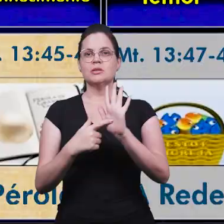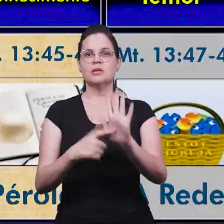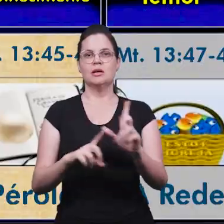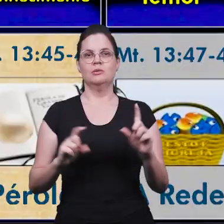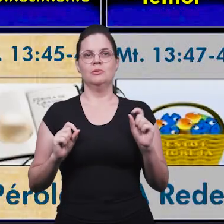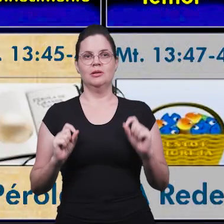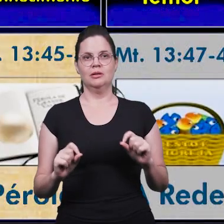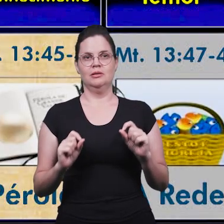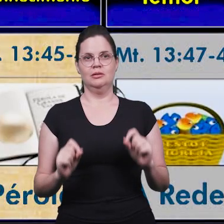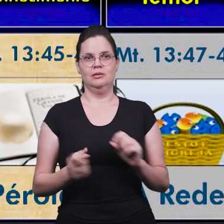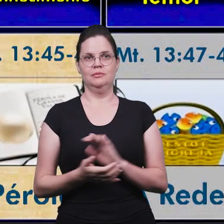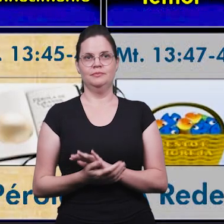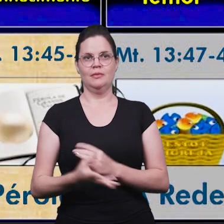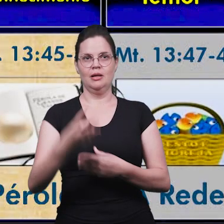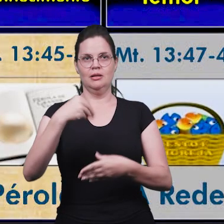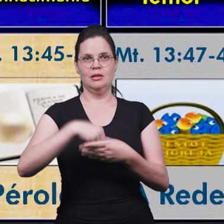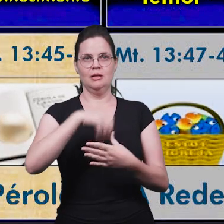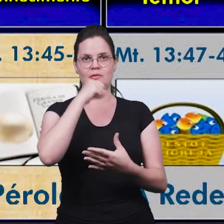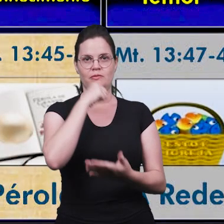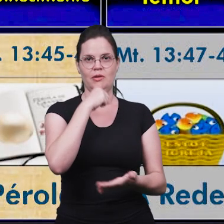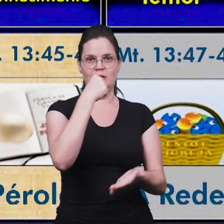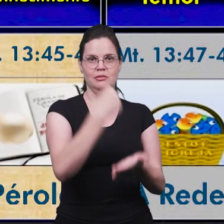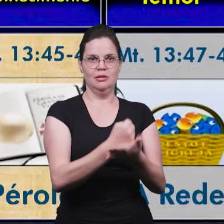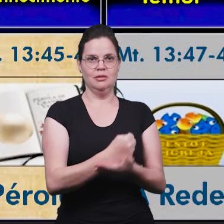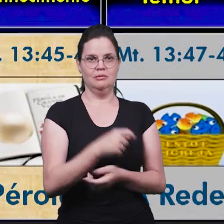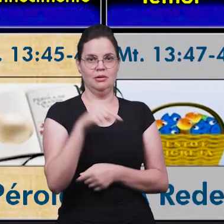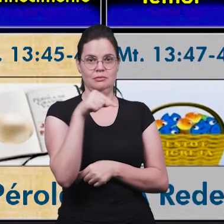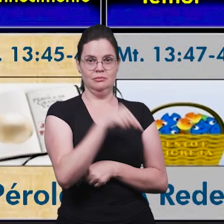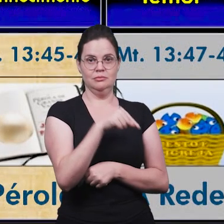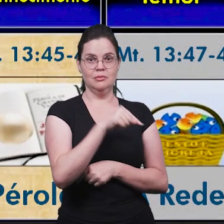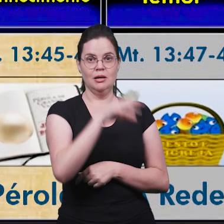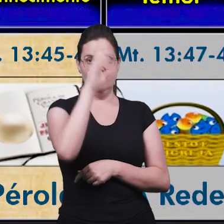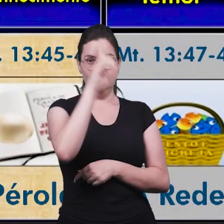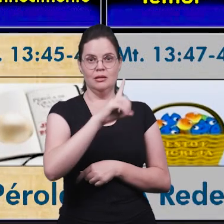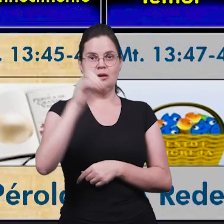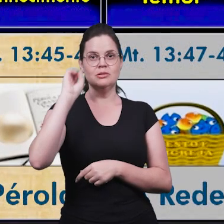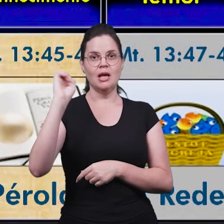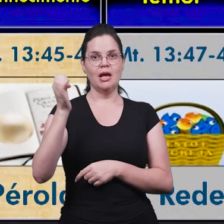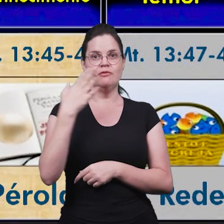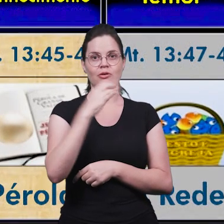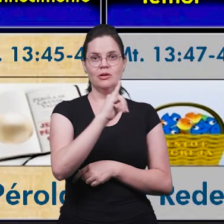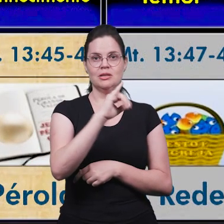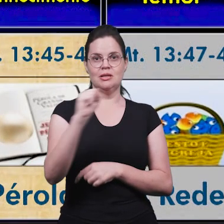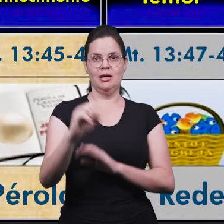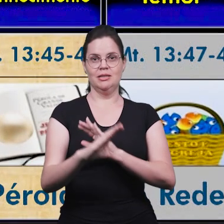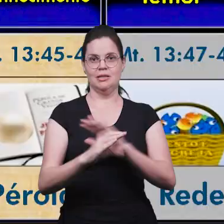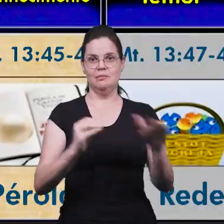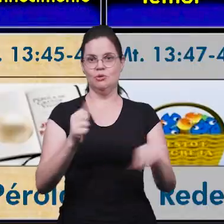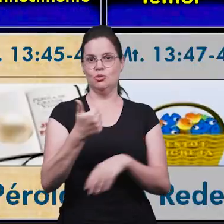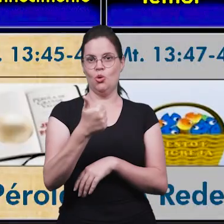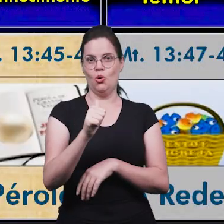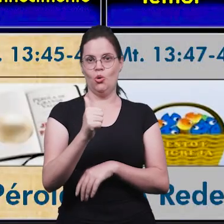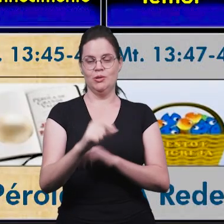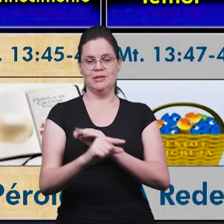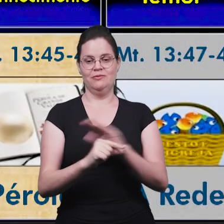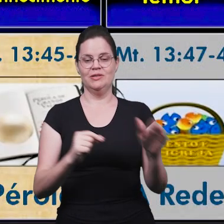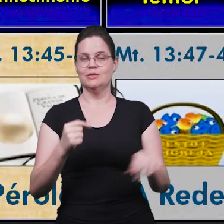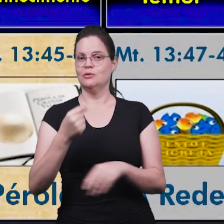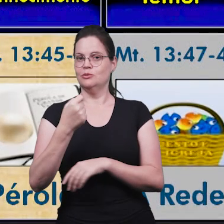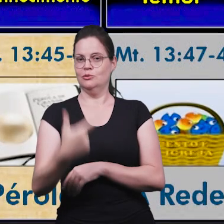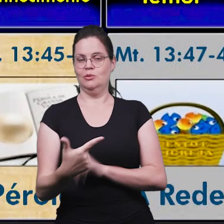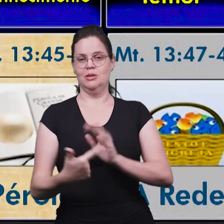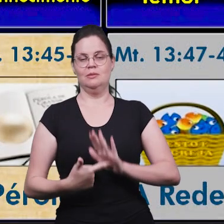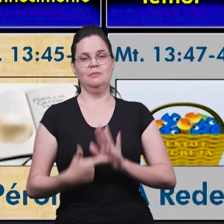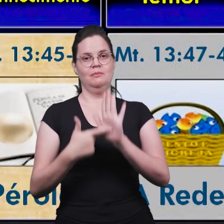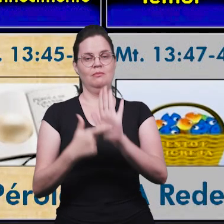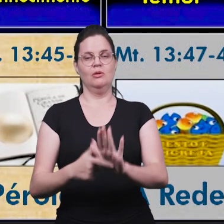vai mostrar exatamente a condição em que, lá no Velho Testamento, Deus revelou ao profeta Isaías, no capítulo 11, verso 2,